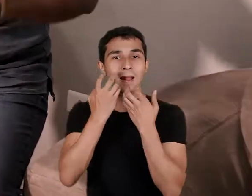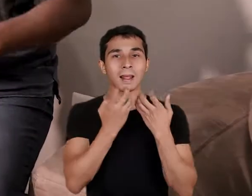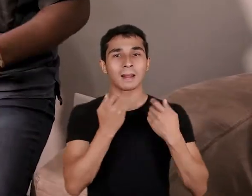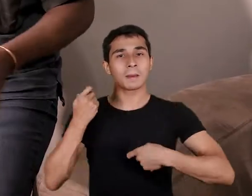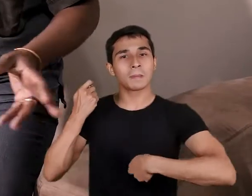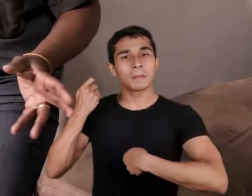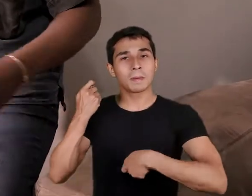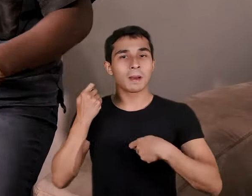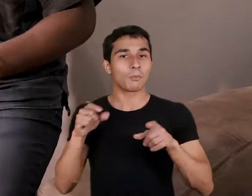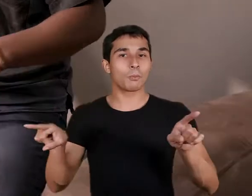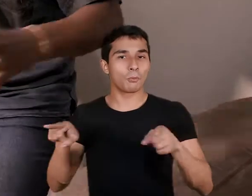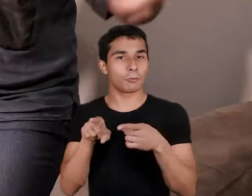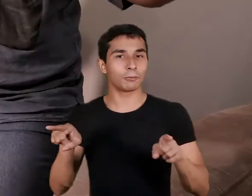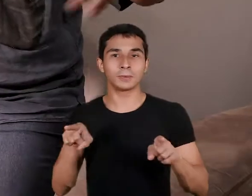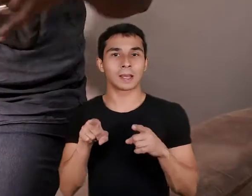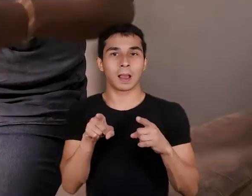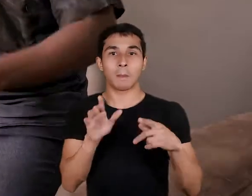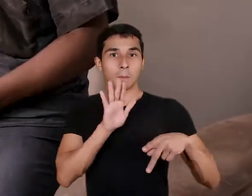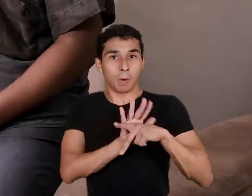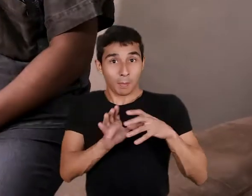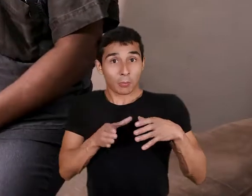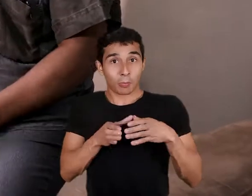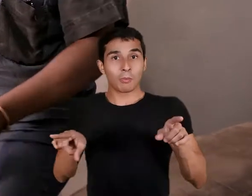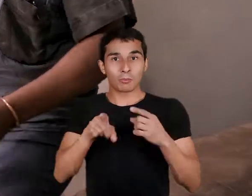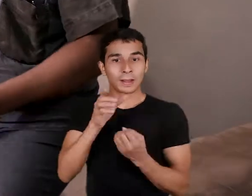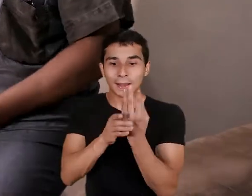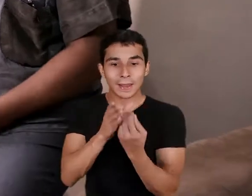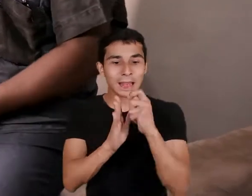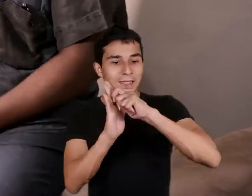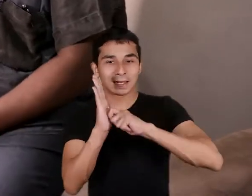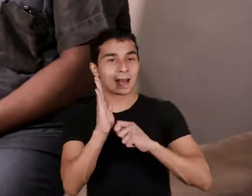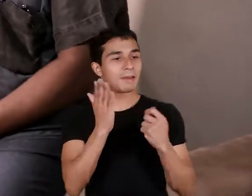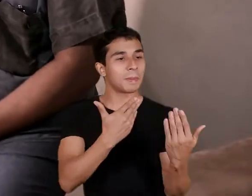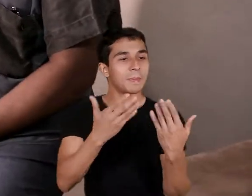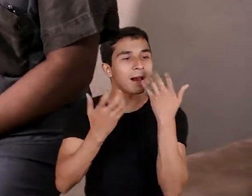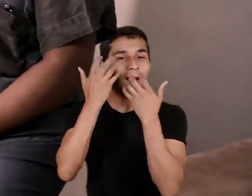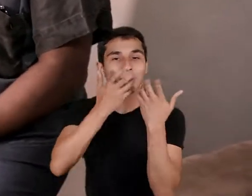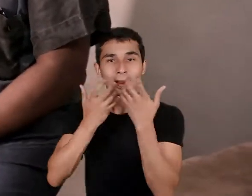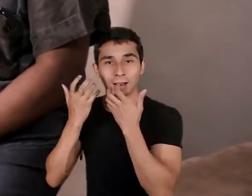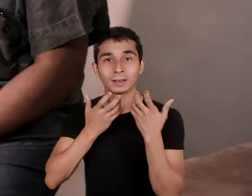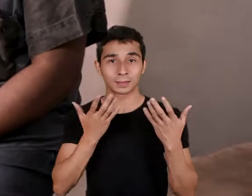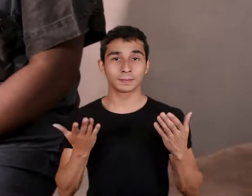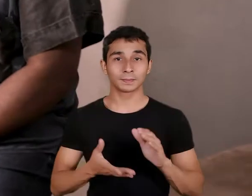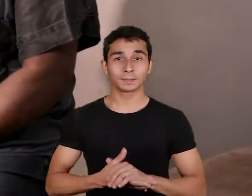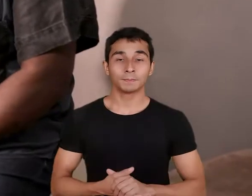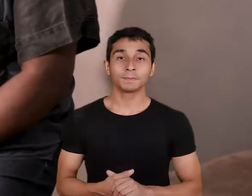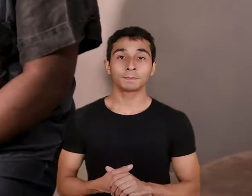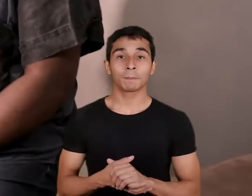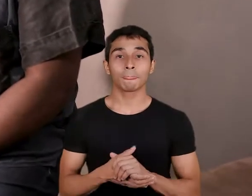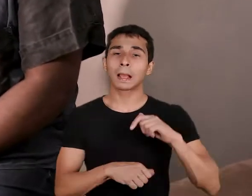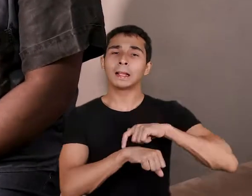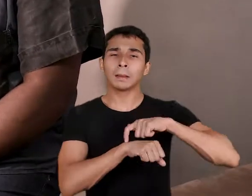cantando composições, coisas autorais dos amigos ali, né? E eis que surge